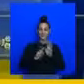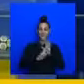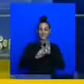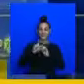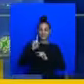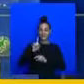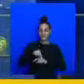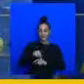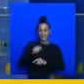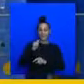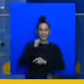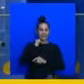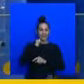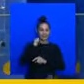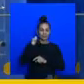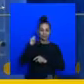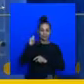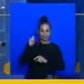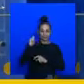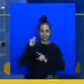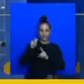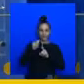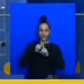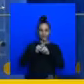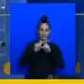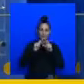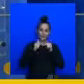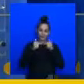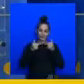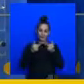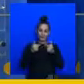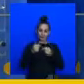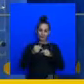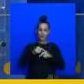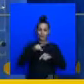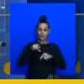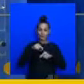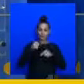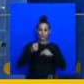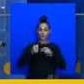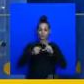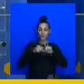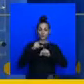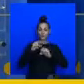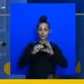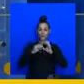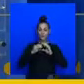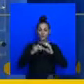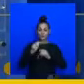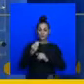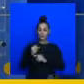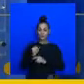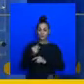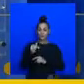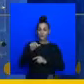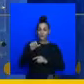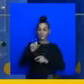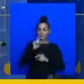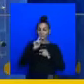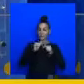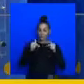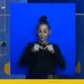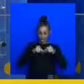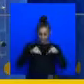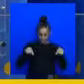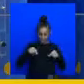é abril. Abril é o mês da sorte. E as dezenas sorteadas no concurso 879 do dia de sorte